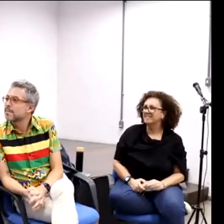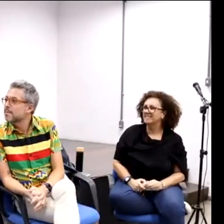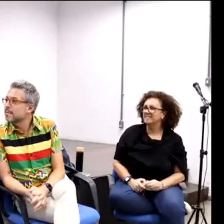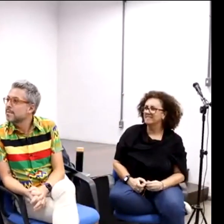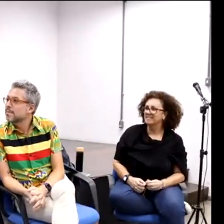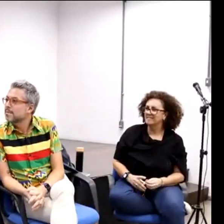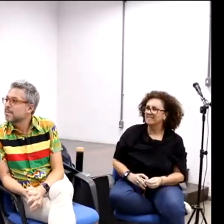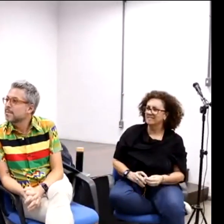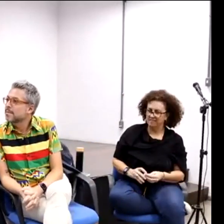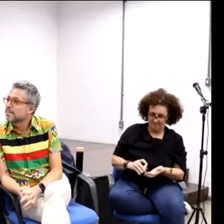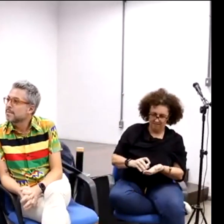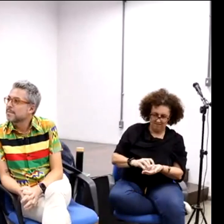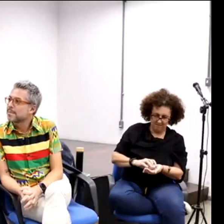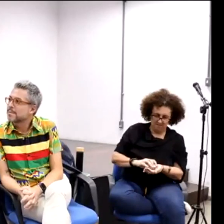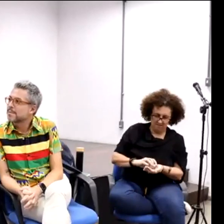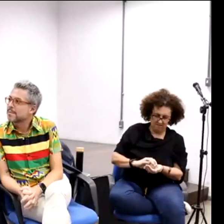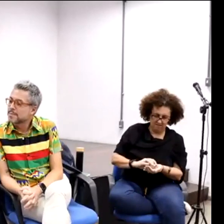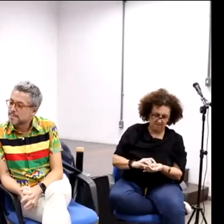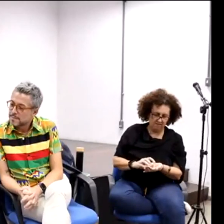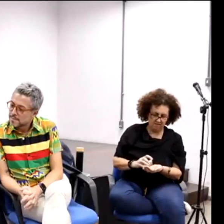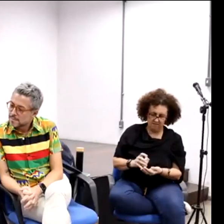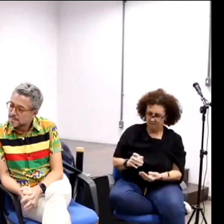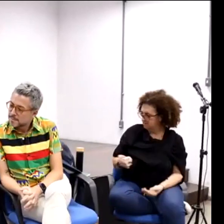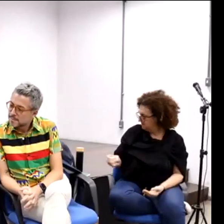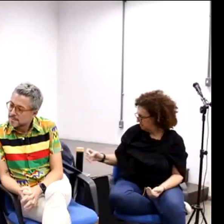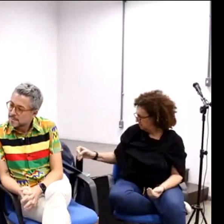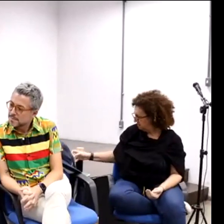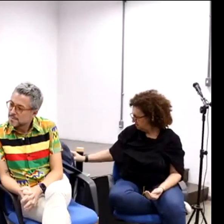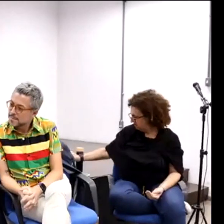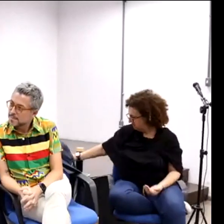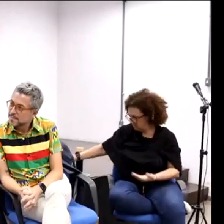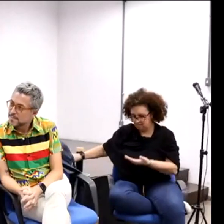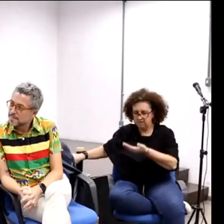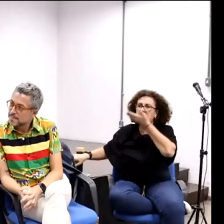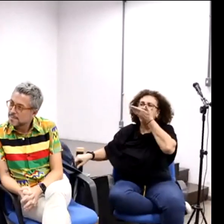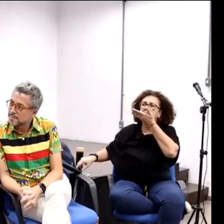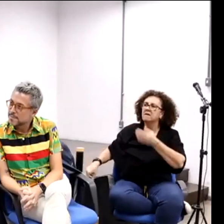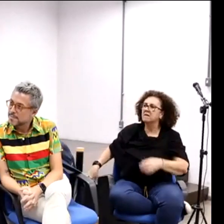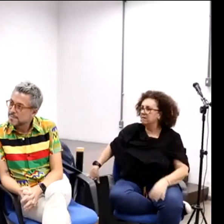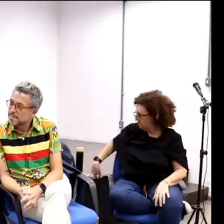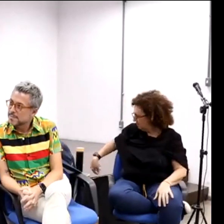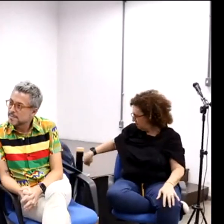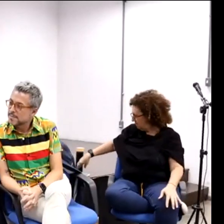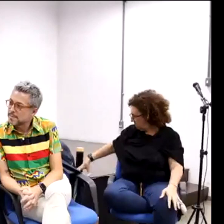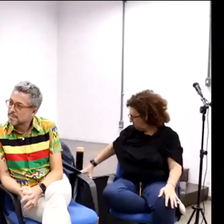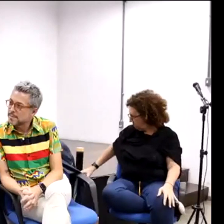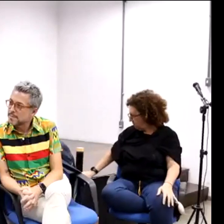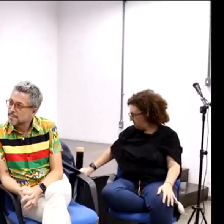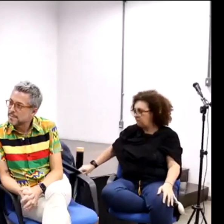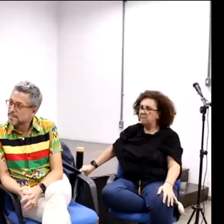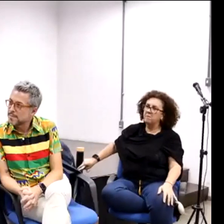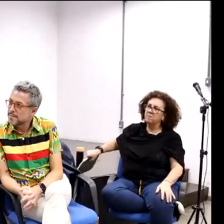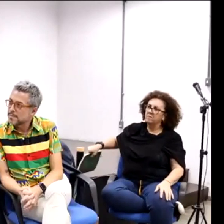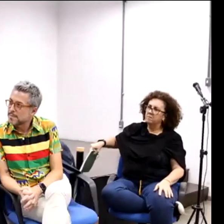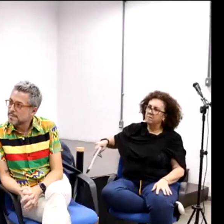um momento esperado, né? Foi essa terça-feira, dia 25. Eu sou Leandro Pereira, Léo de Ledinho. Sou um homem